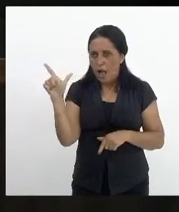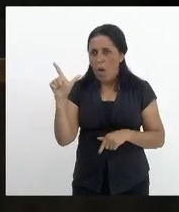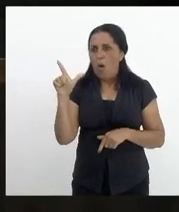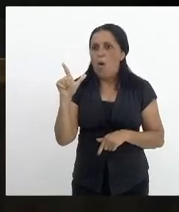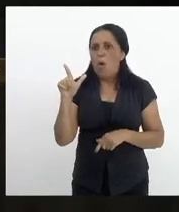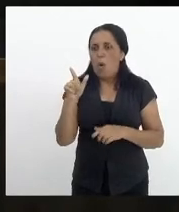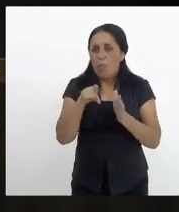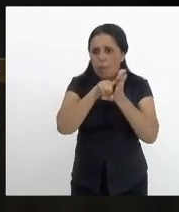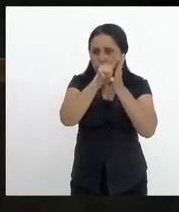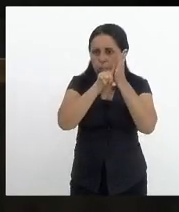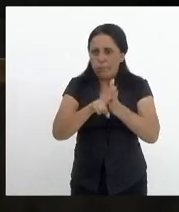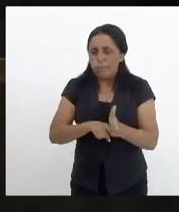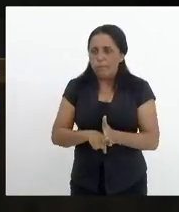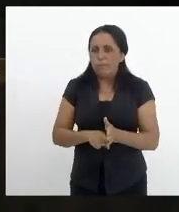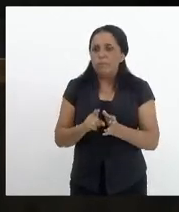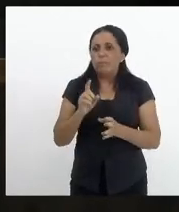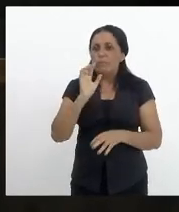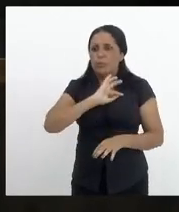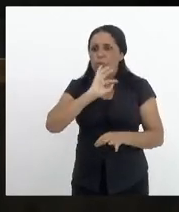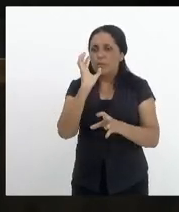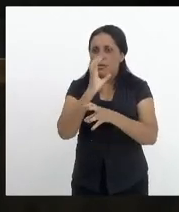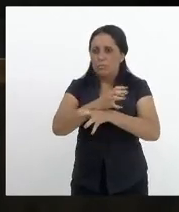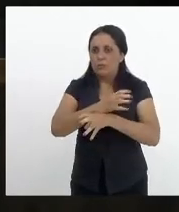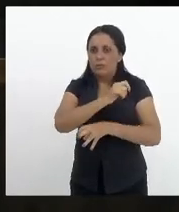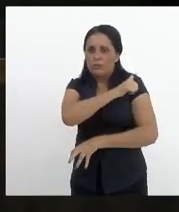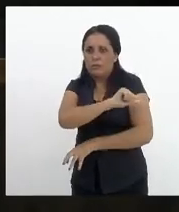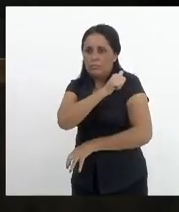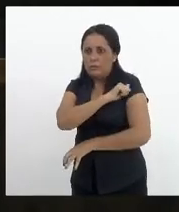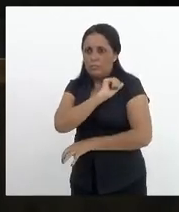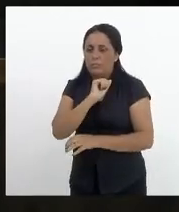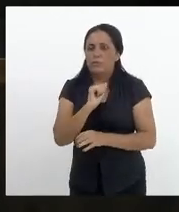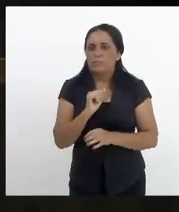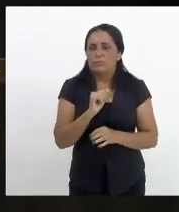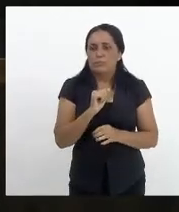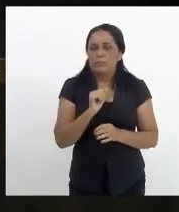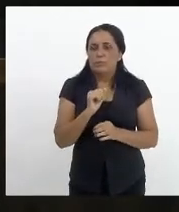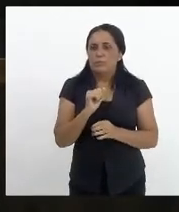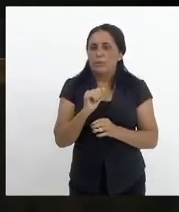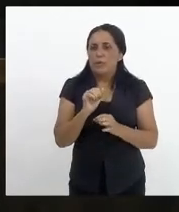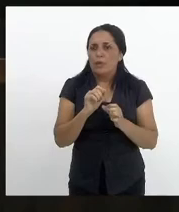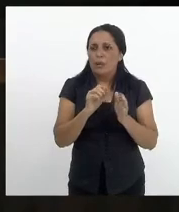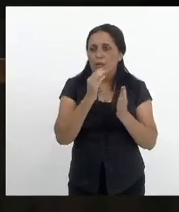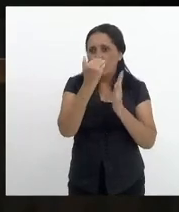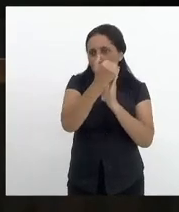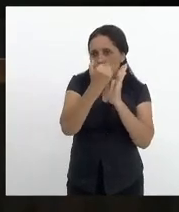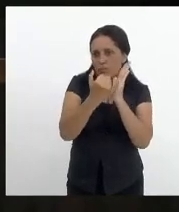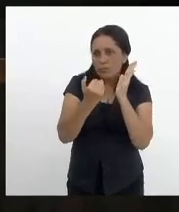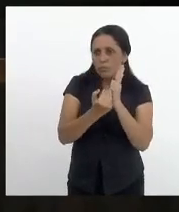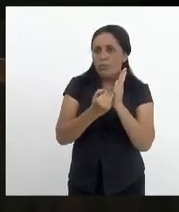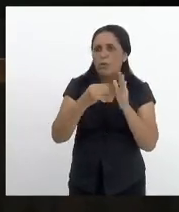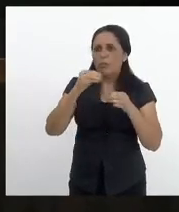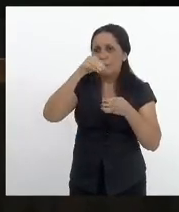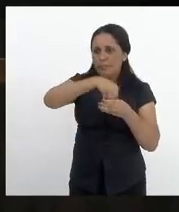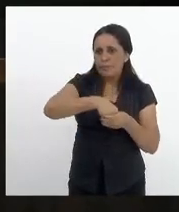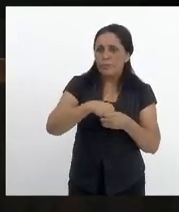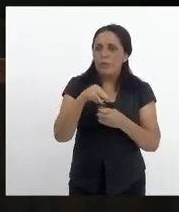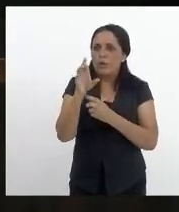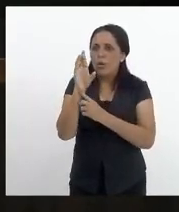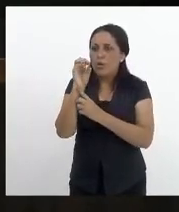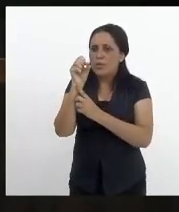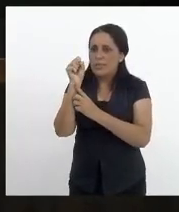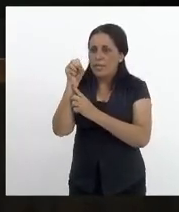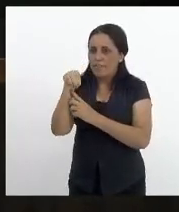Estado do Rio de Janeiro. Pareceres. A Comissão de Normas Internas e Proposições Externas, favorável, relator, deputado Rosenberg Reis. Em